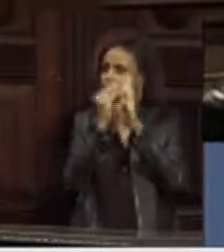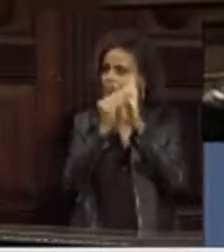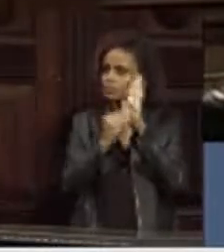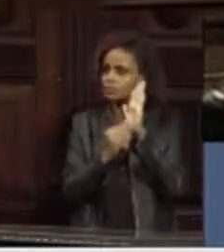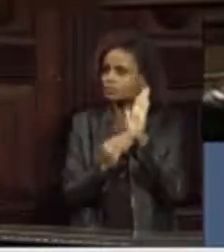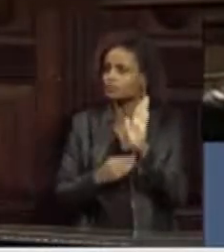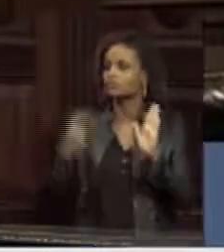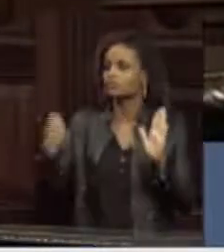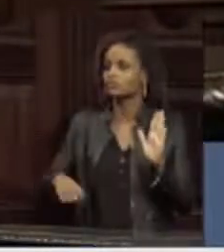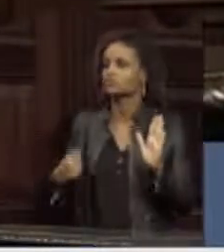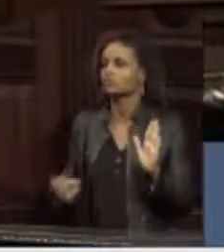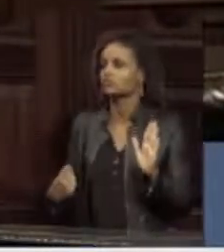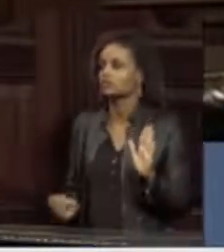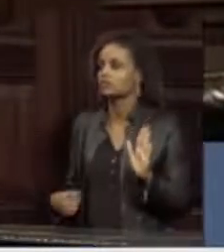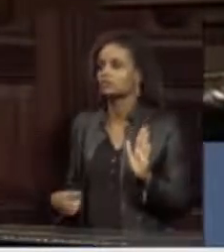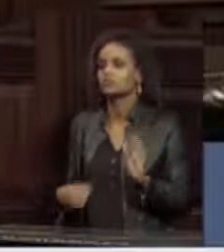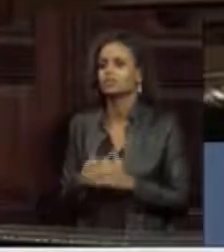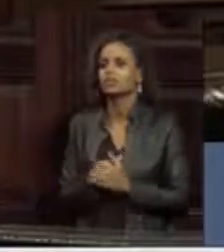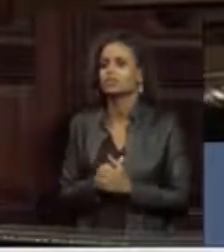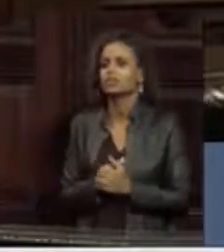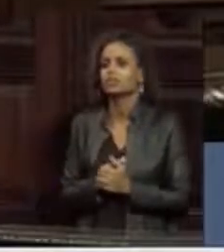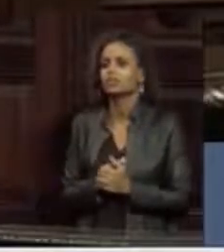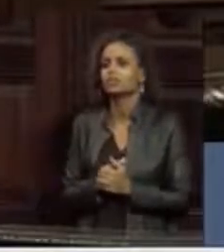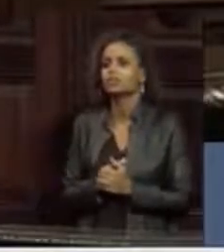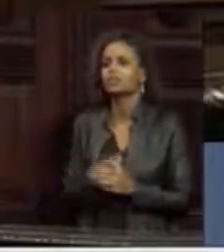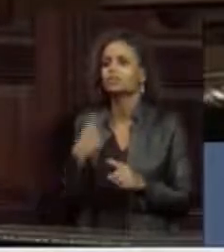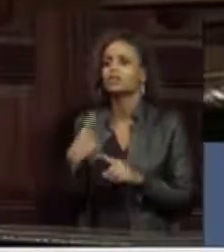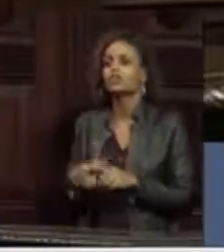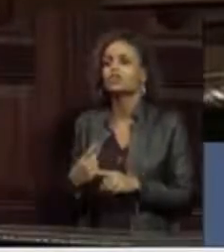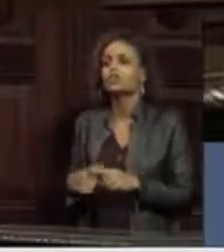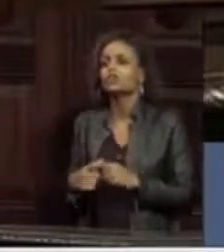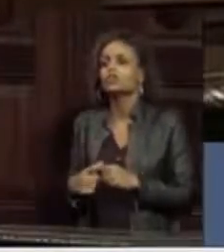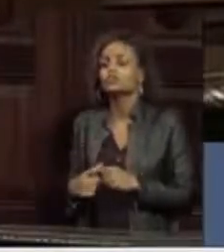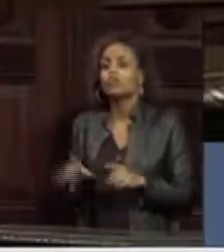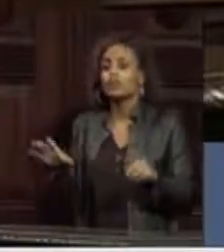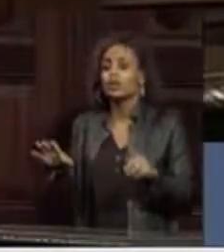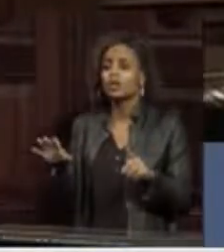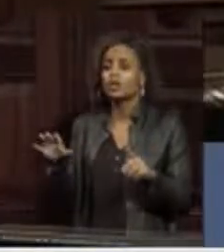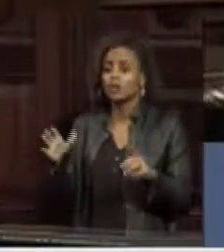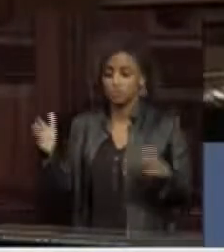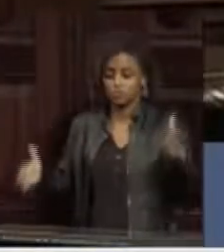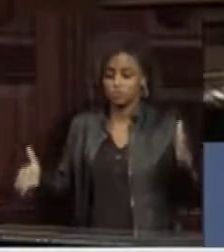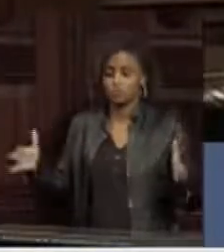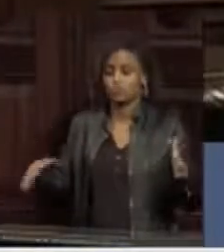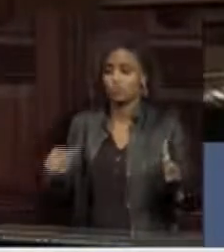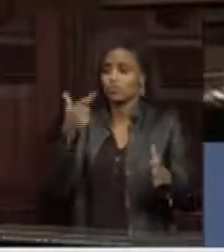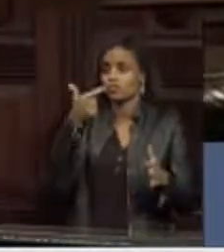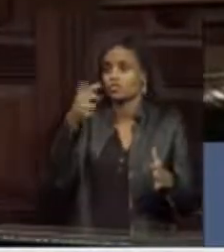Porque nessa relação, a gente aprendeu ao longo desses 25 anos,